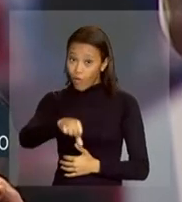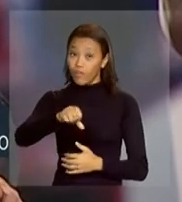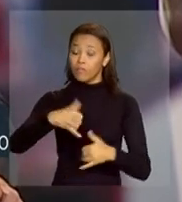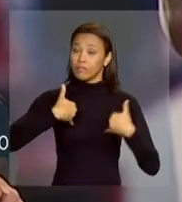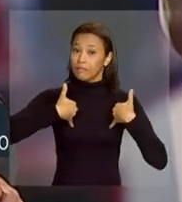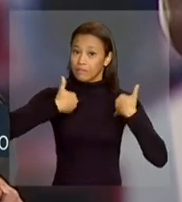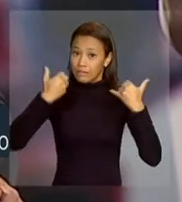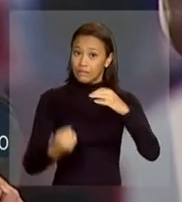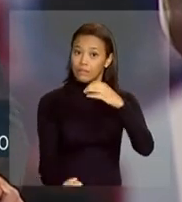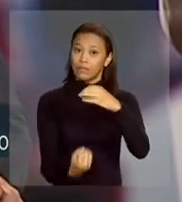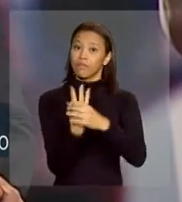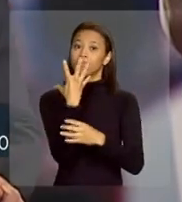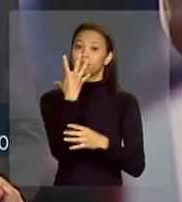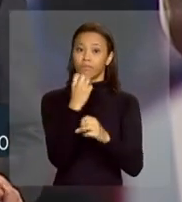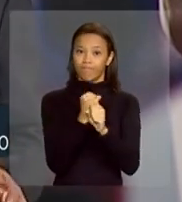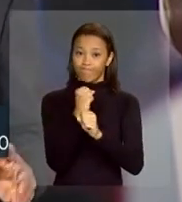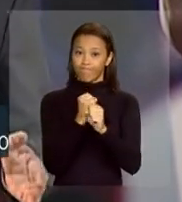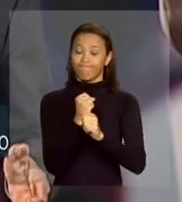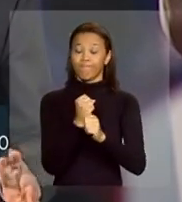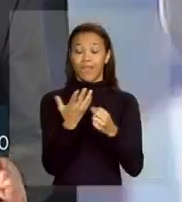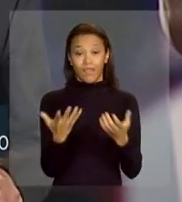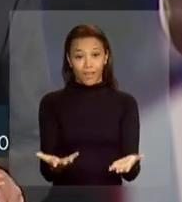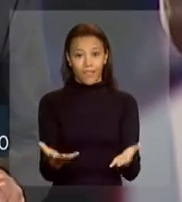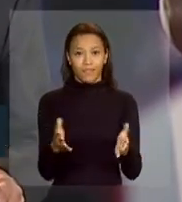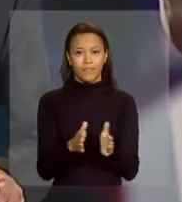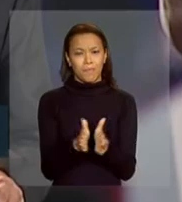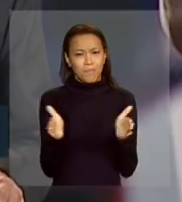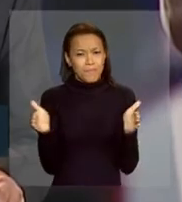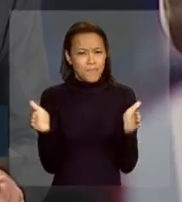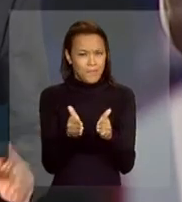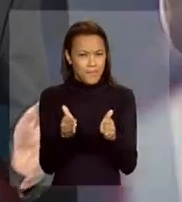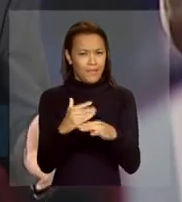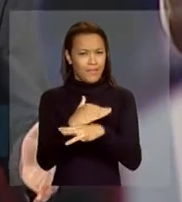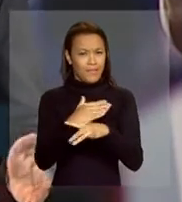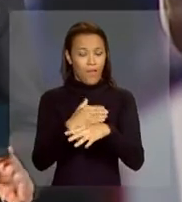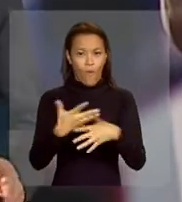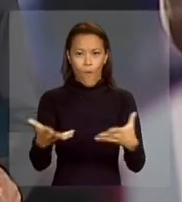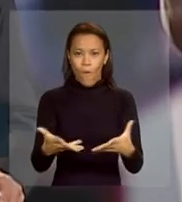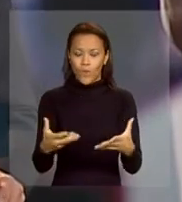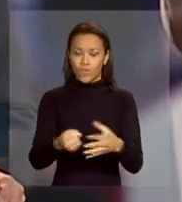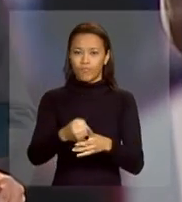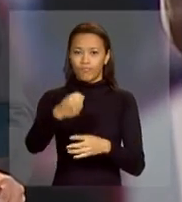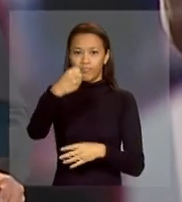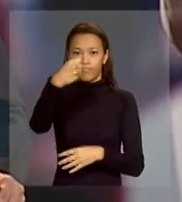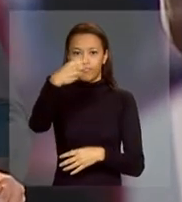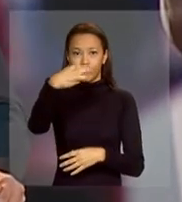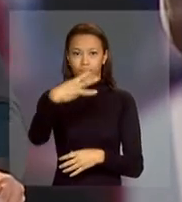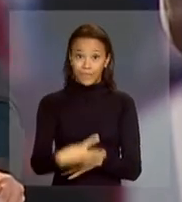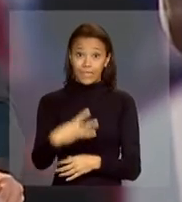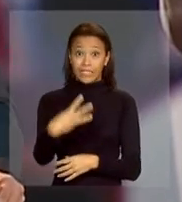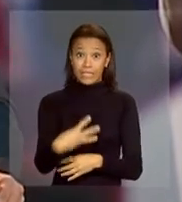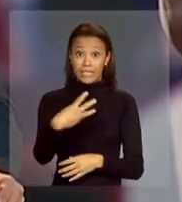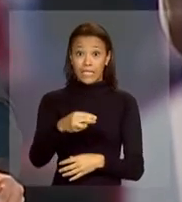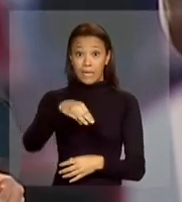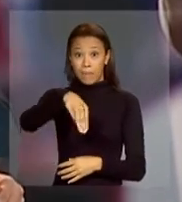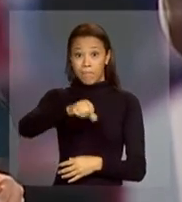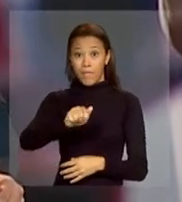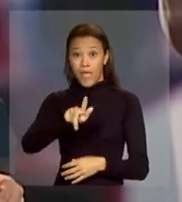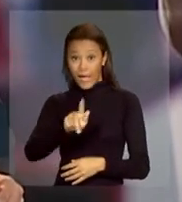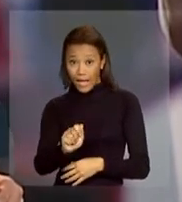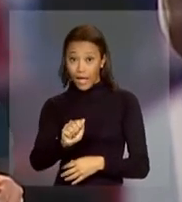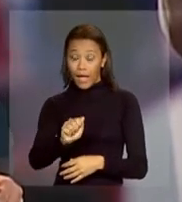da sua Fundação e uma pequena Vila que hoje a terceira megalópole